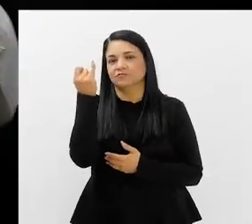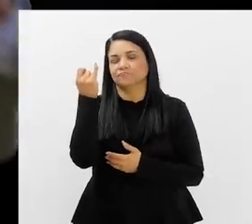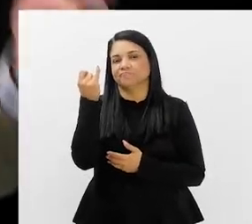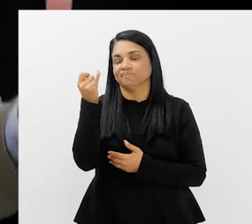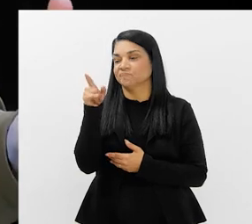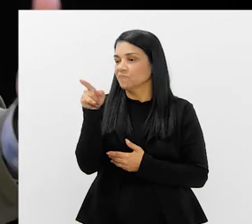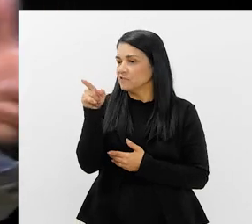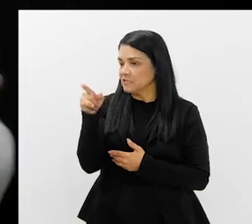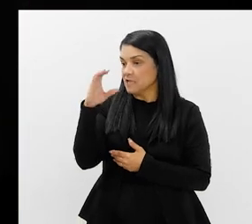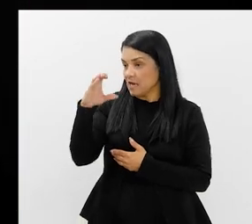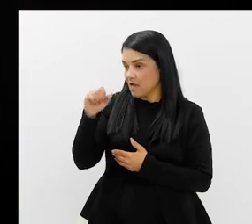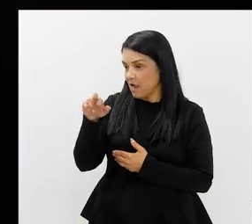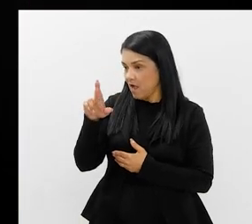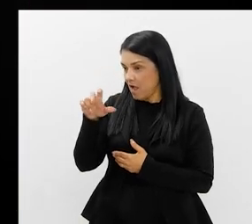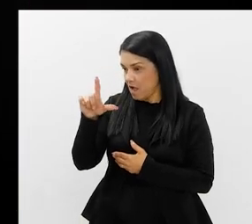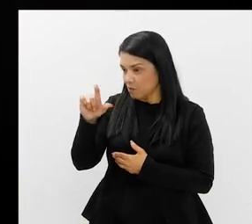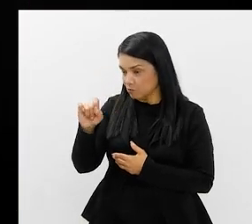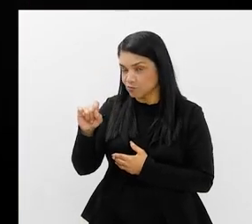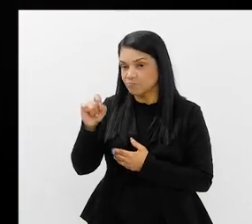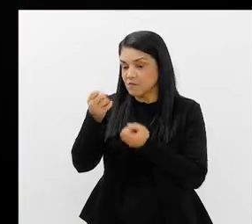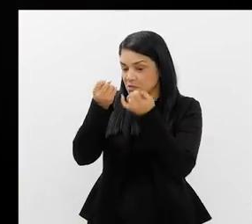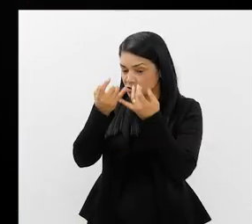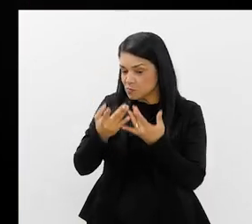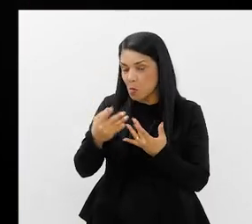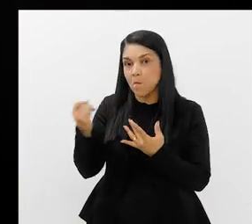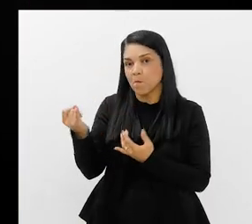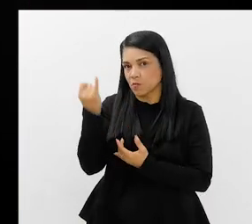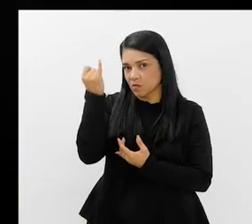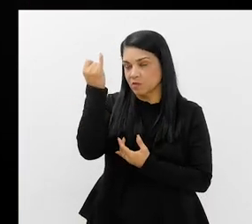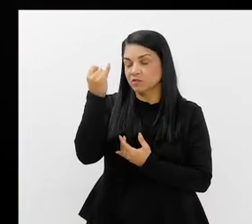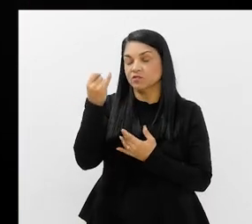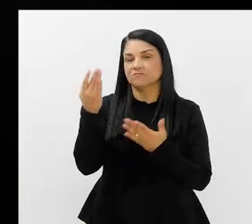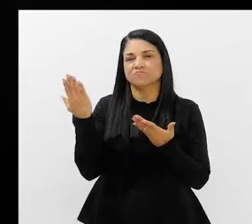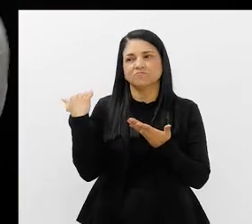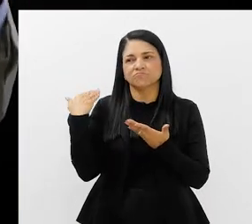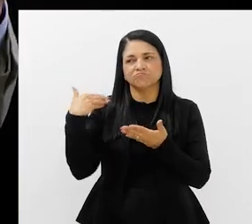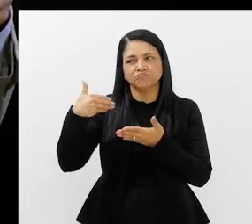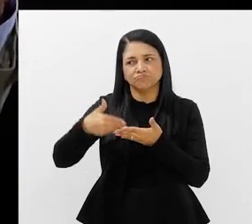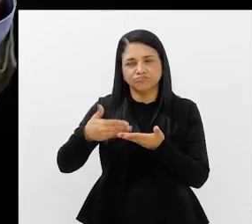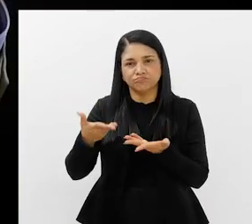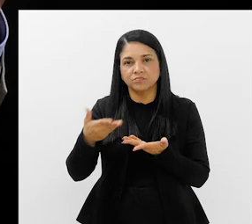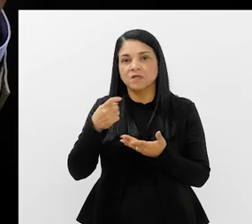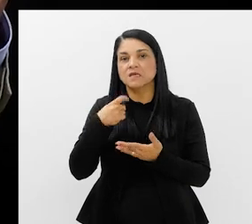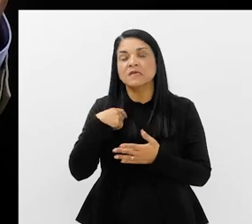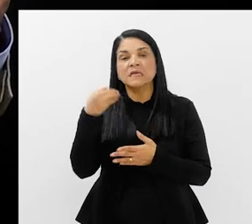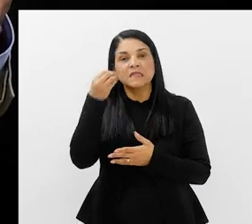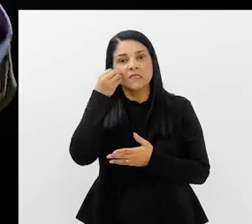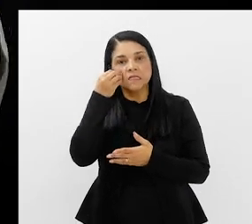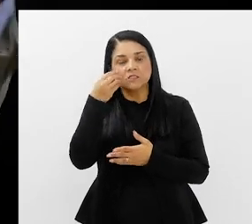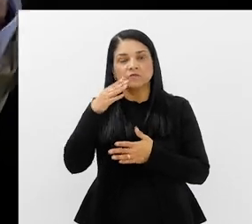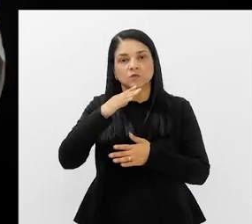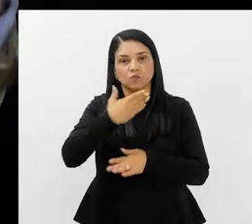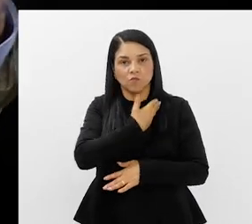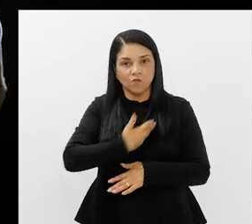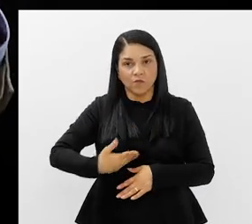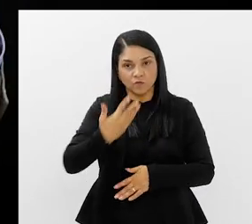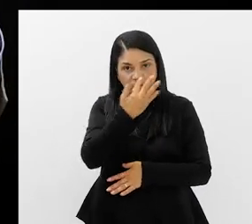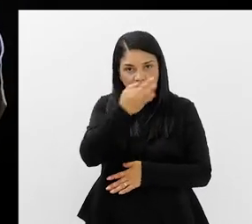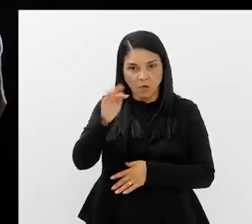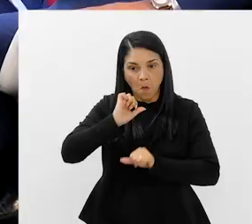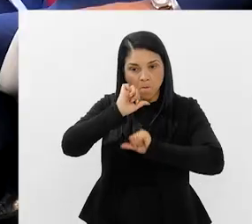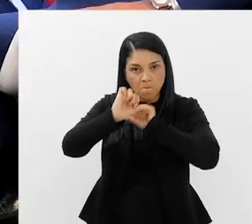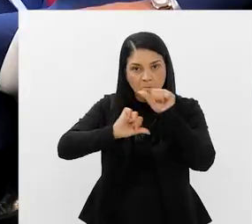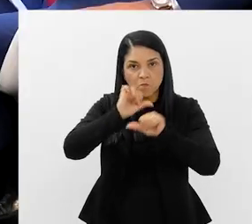É tão importante, Carlos, que você trouxe um ponto tão relevante aí, que recentemente houve uma tentativa do